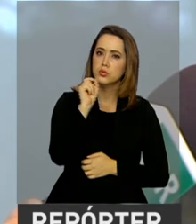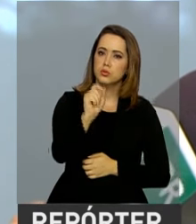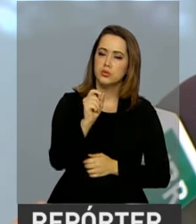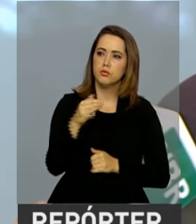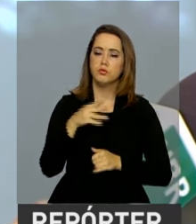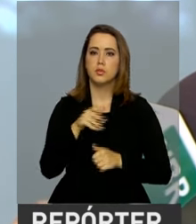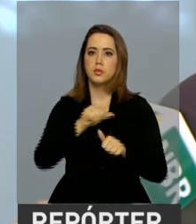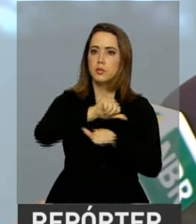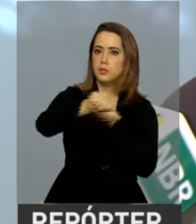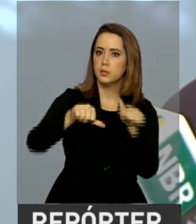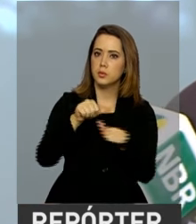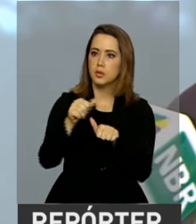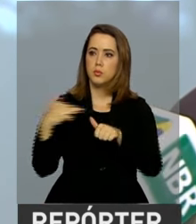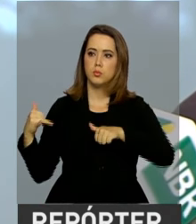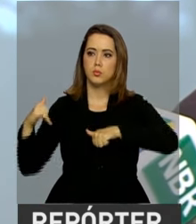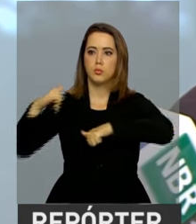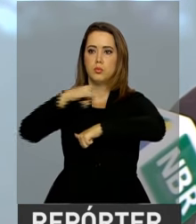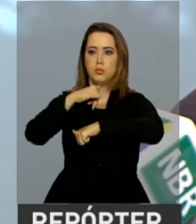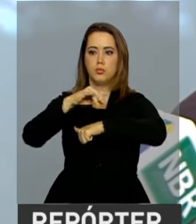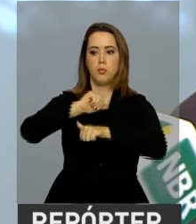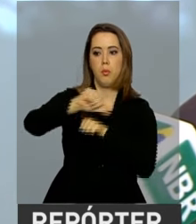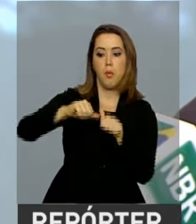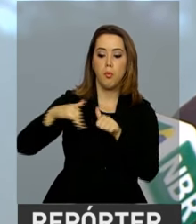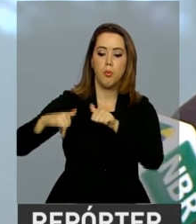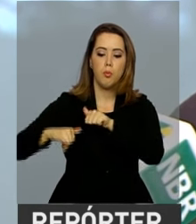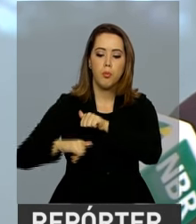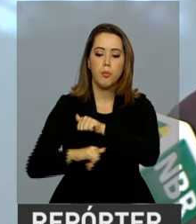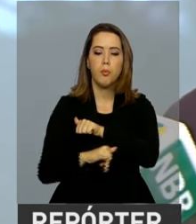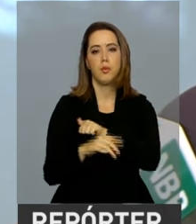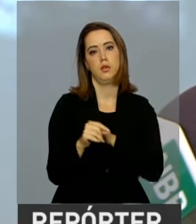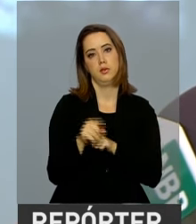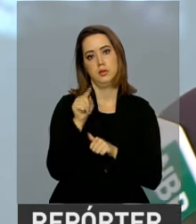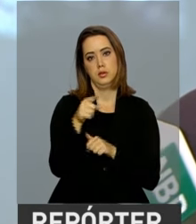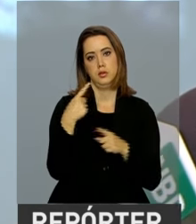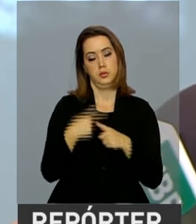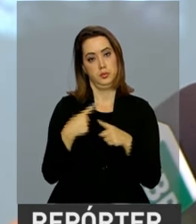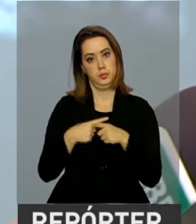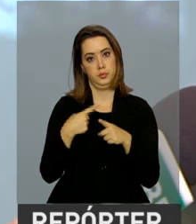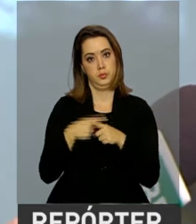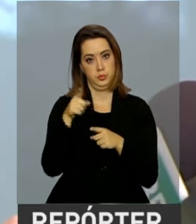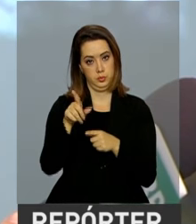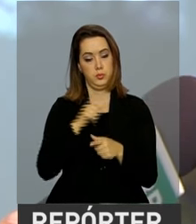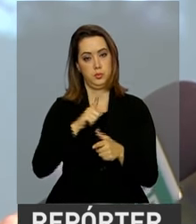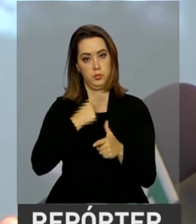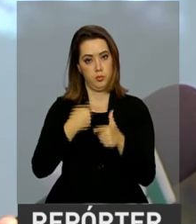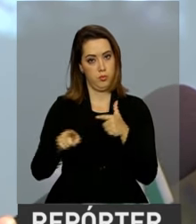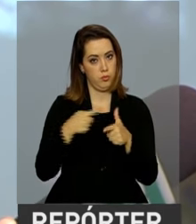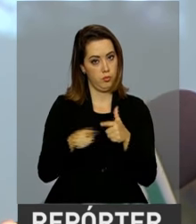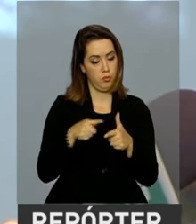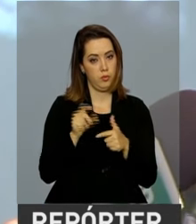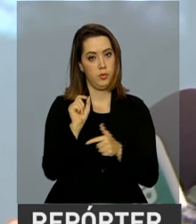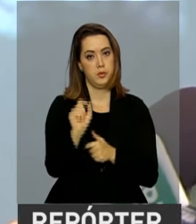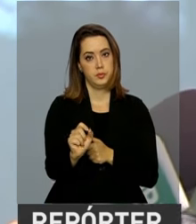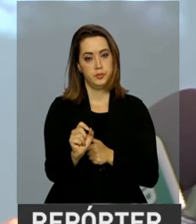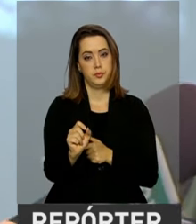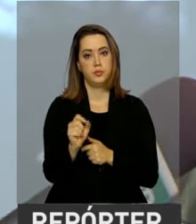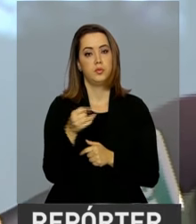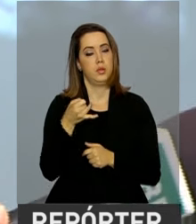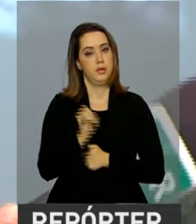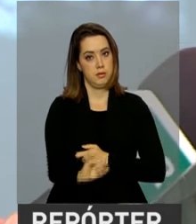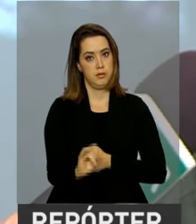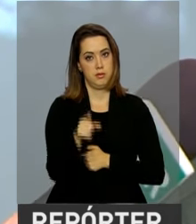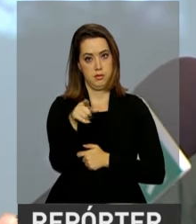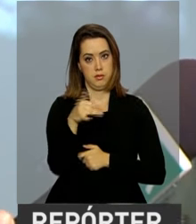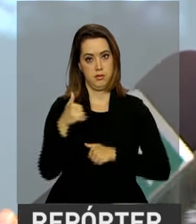de interrogá-la, para que ela saia daquela região onde ela não deve permanecer em função das zonas de exclusão. Caso